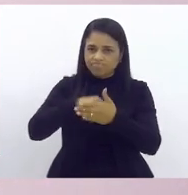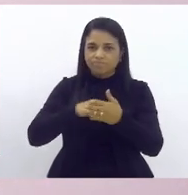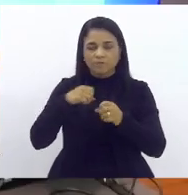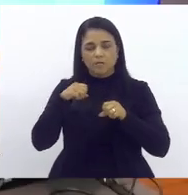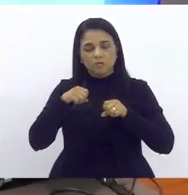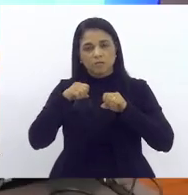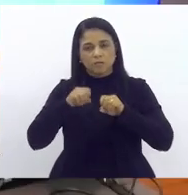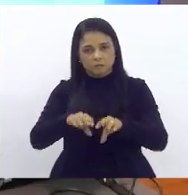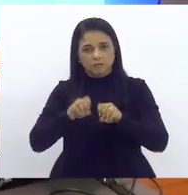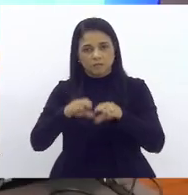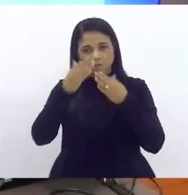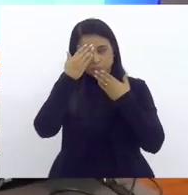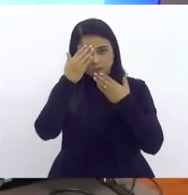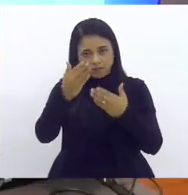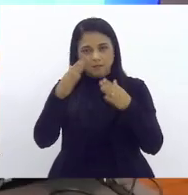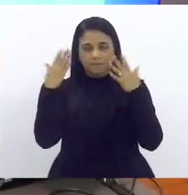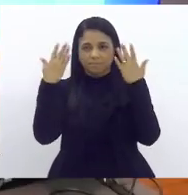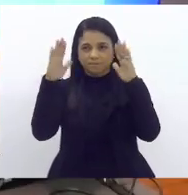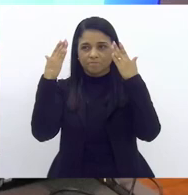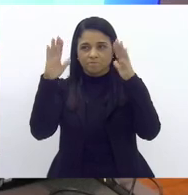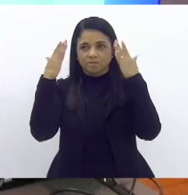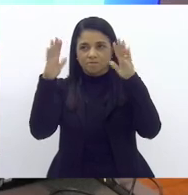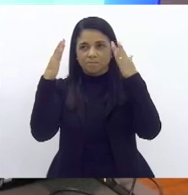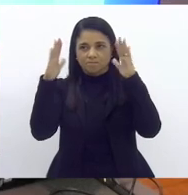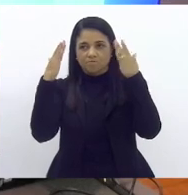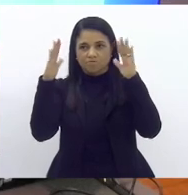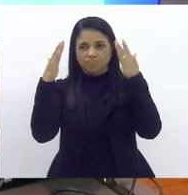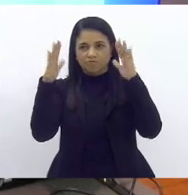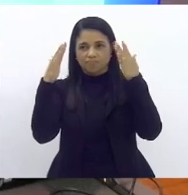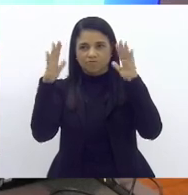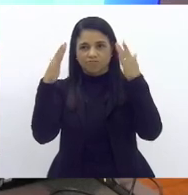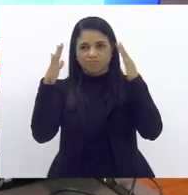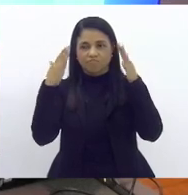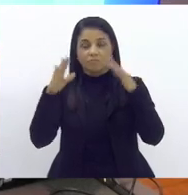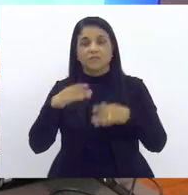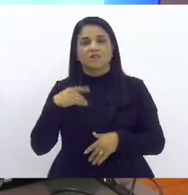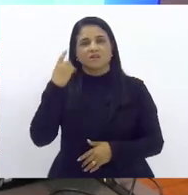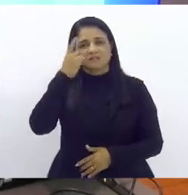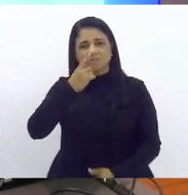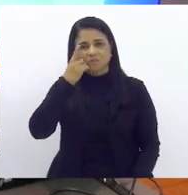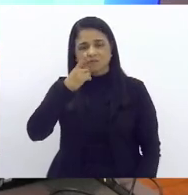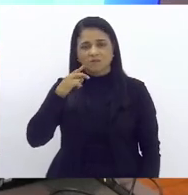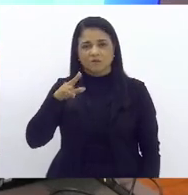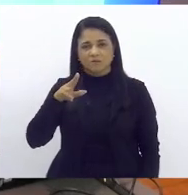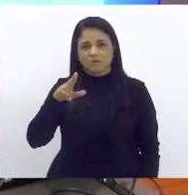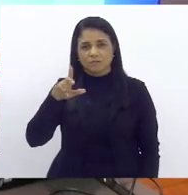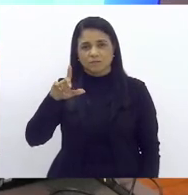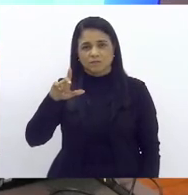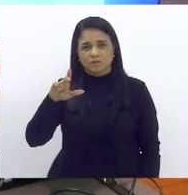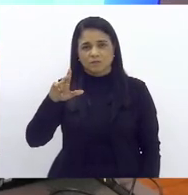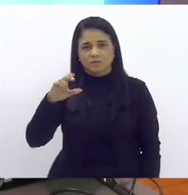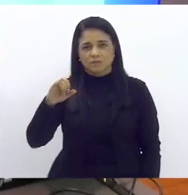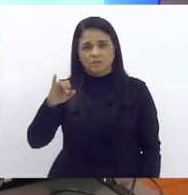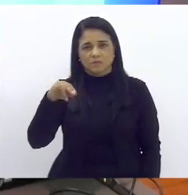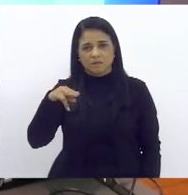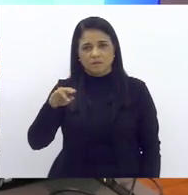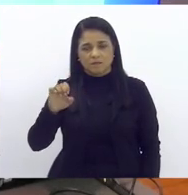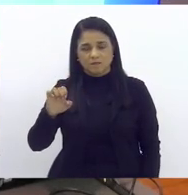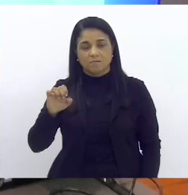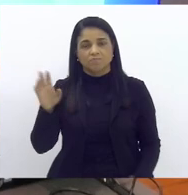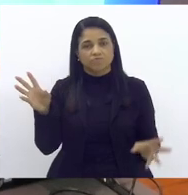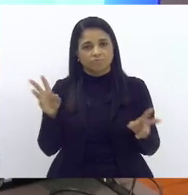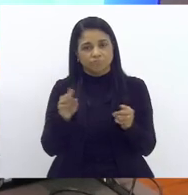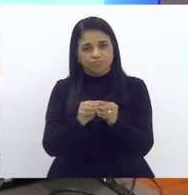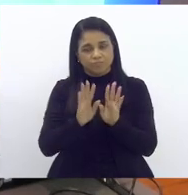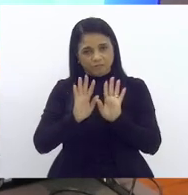Obrigada. Obrigado, Élica. Agora, a deputada Luciene, que é a nossa convidada, vai fazer a sua última fala e